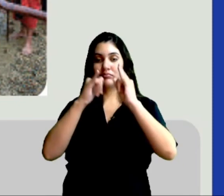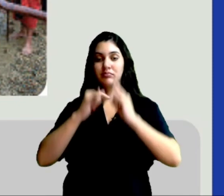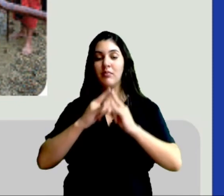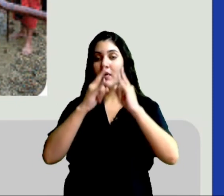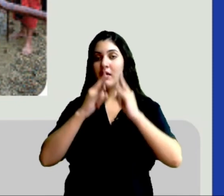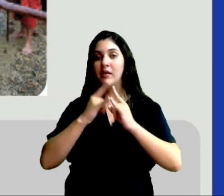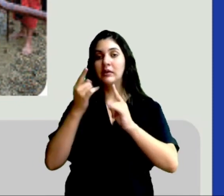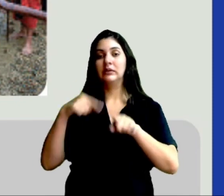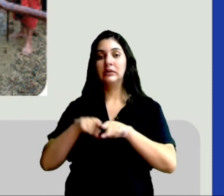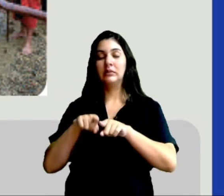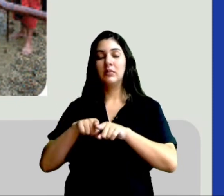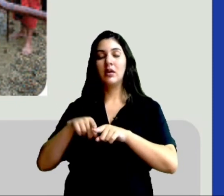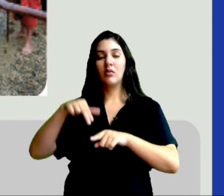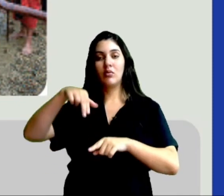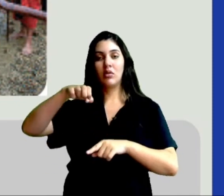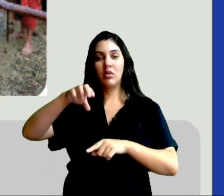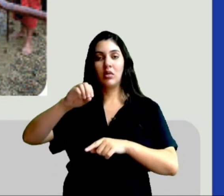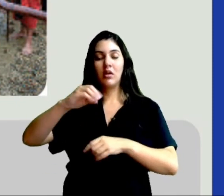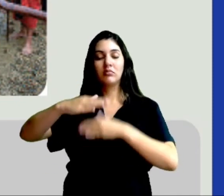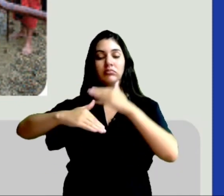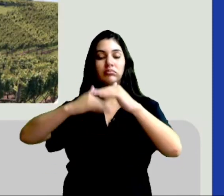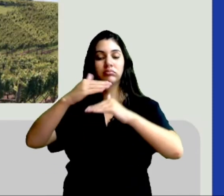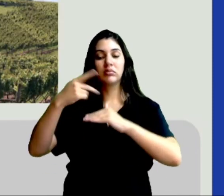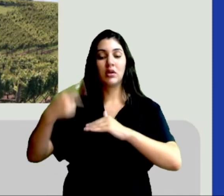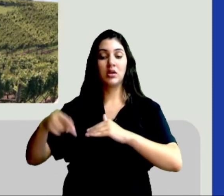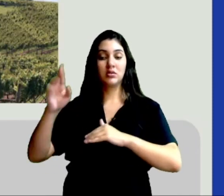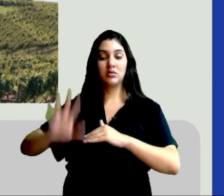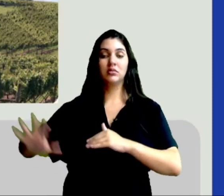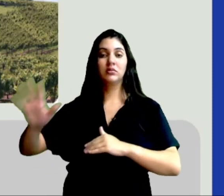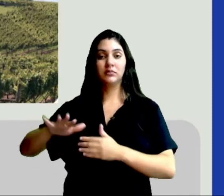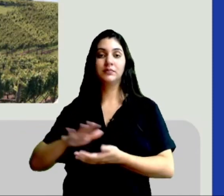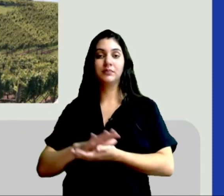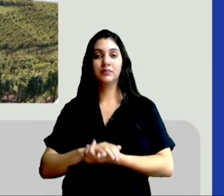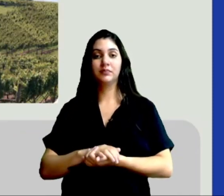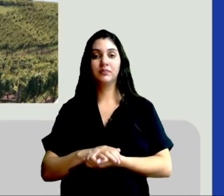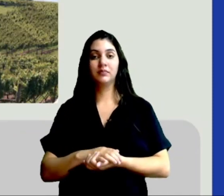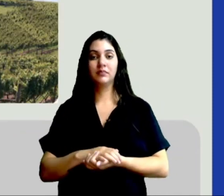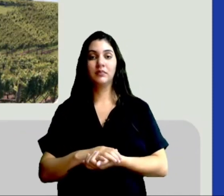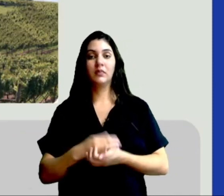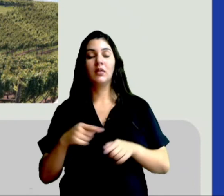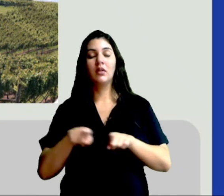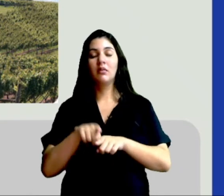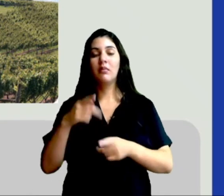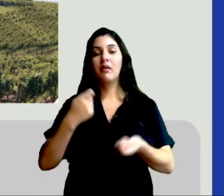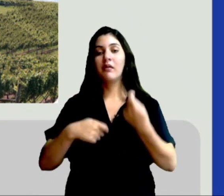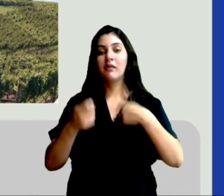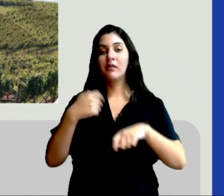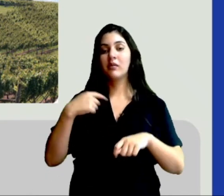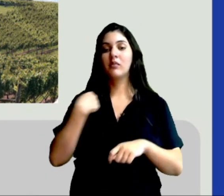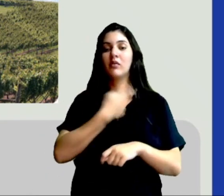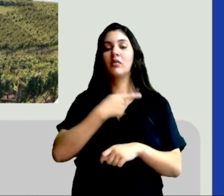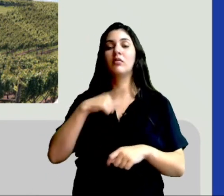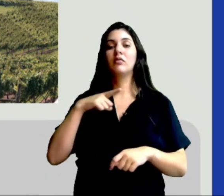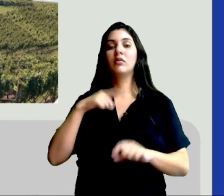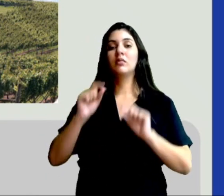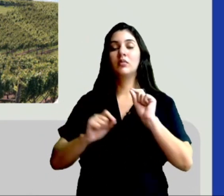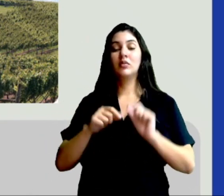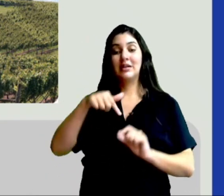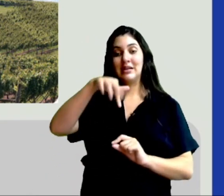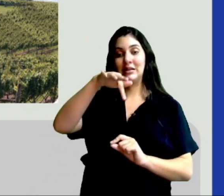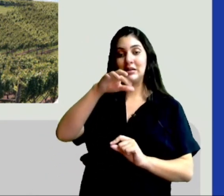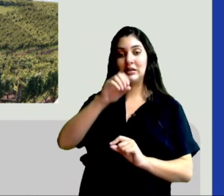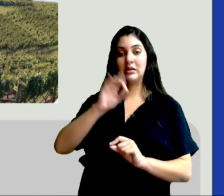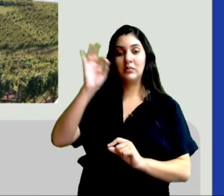do neocolonialismo sobre a sua região. Sobre a economia, nós temos aí